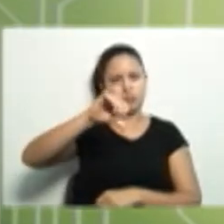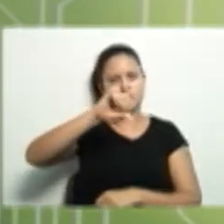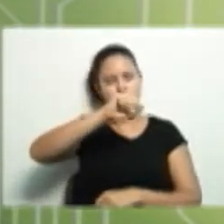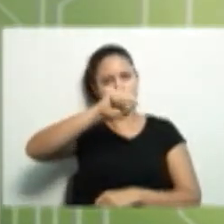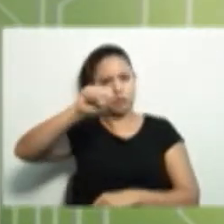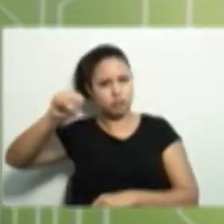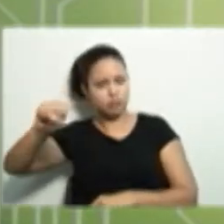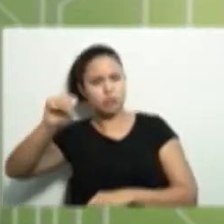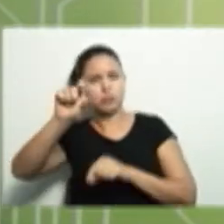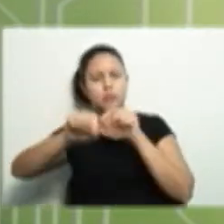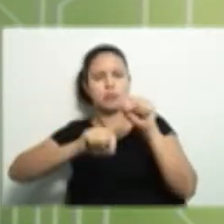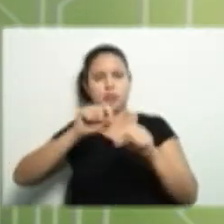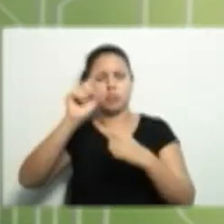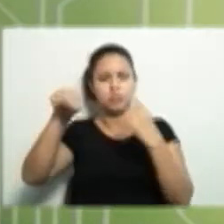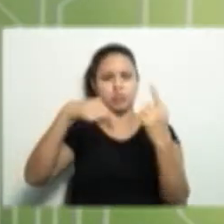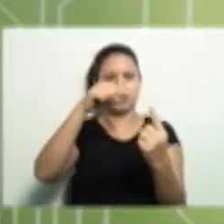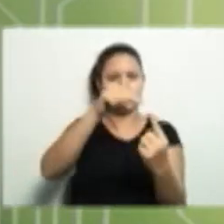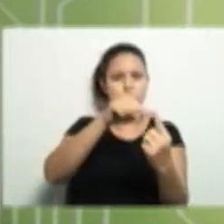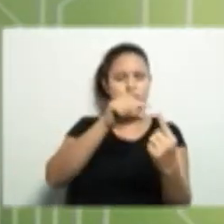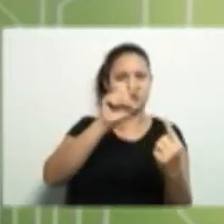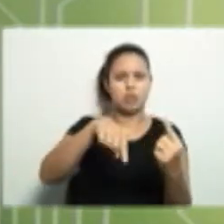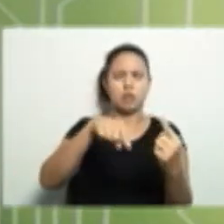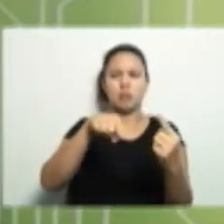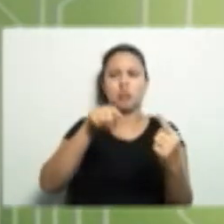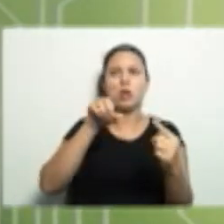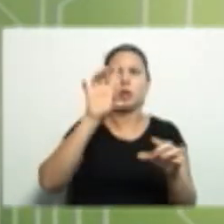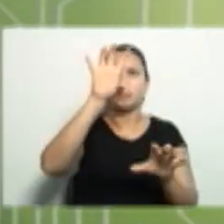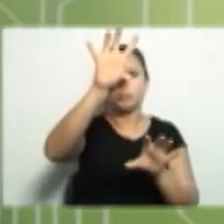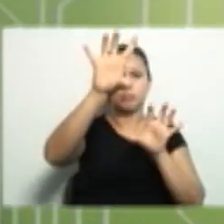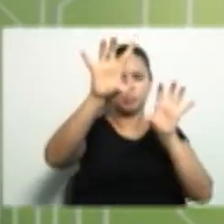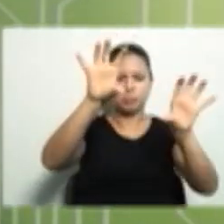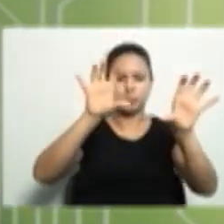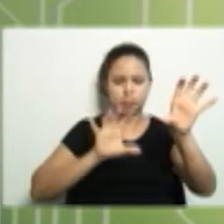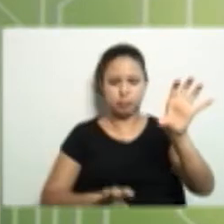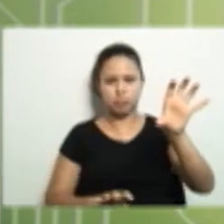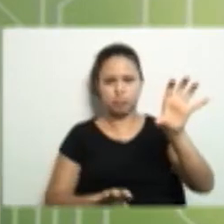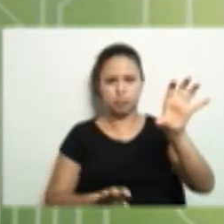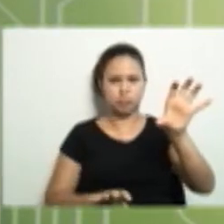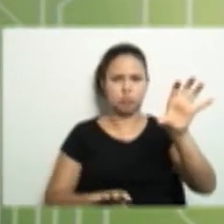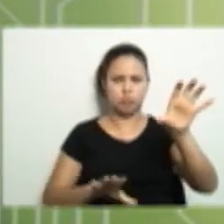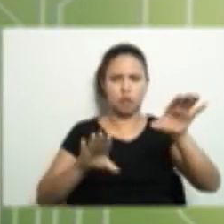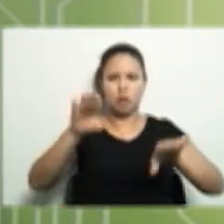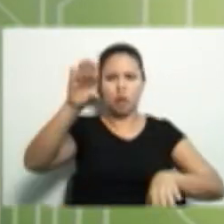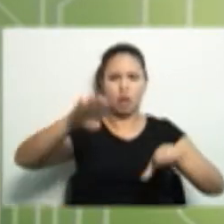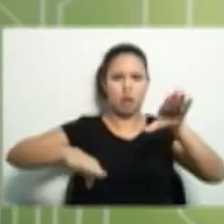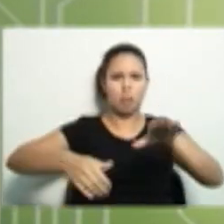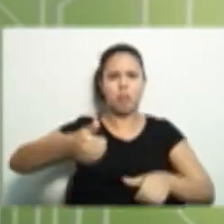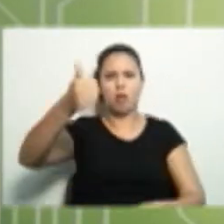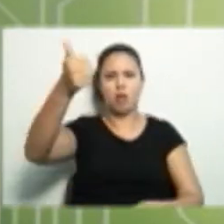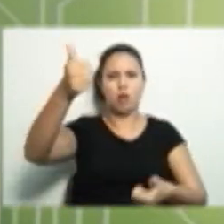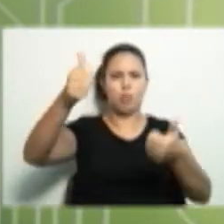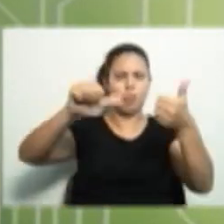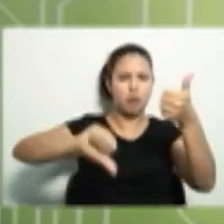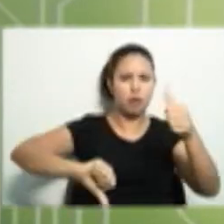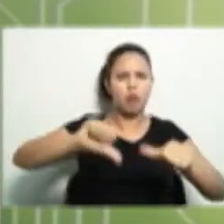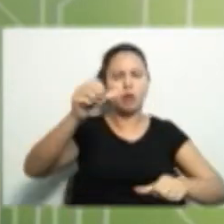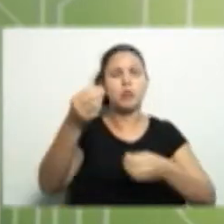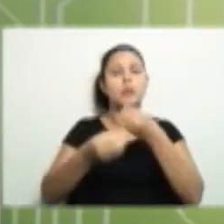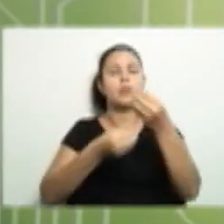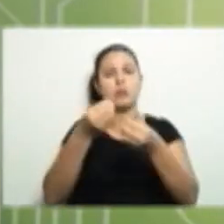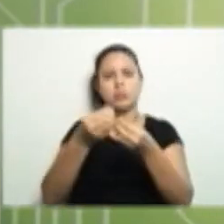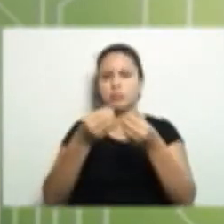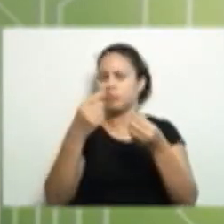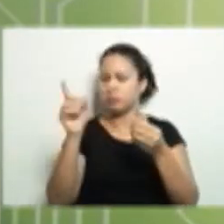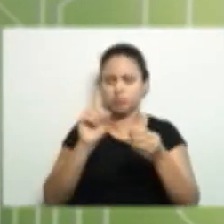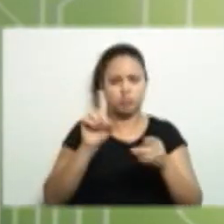Brasil é a redução das desigualdades regionais. E isso, então, tem que transparecer nas políticas públicas, nas ações